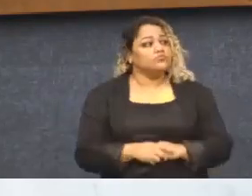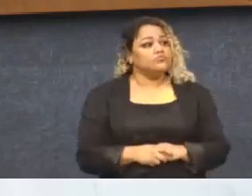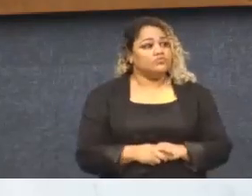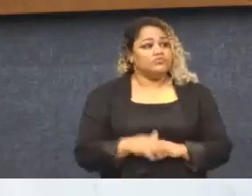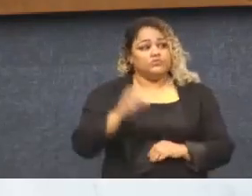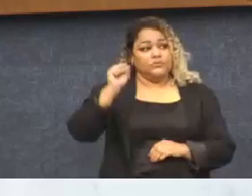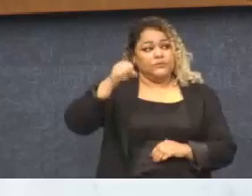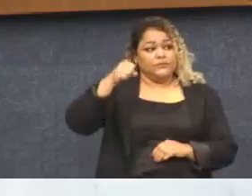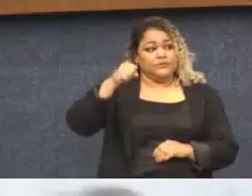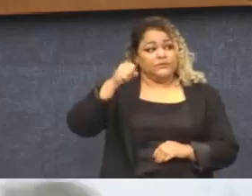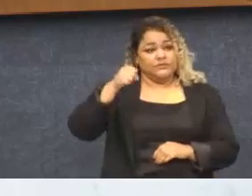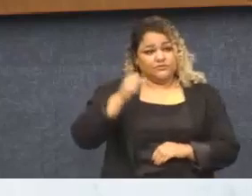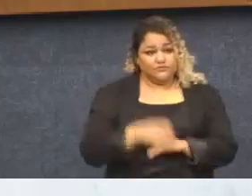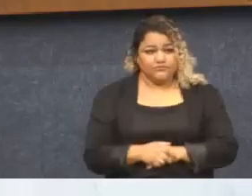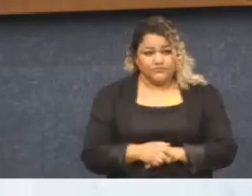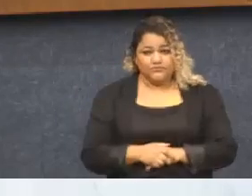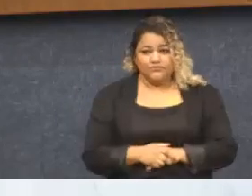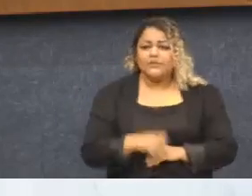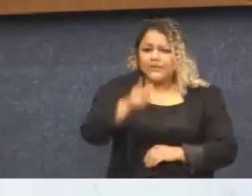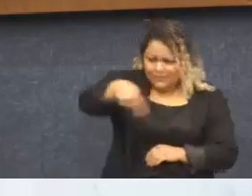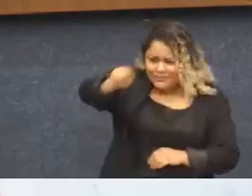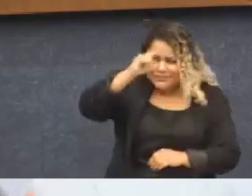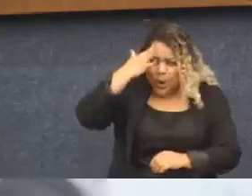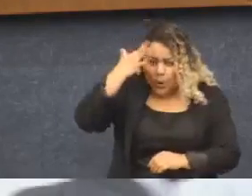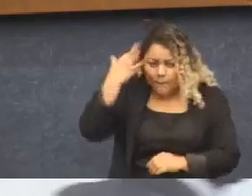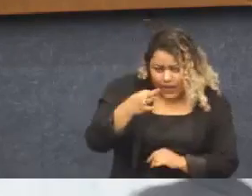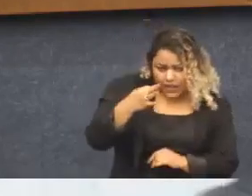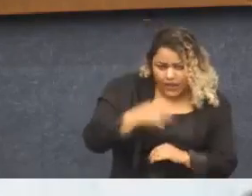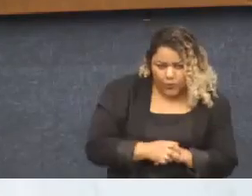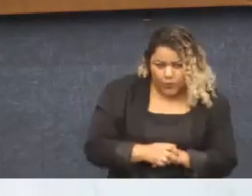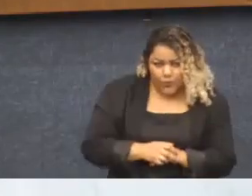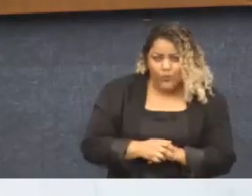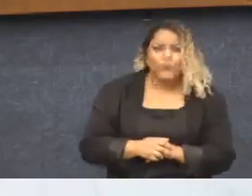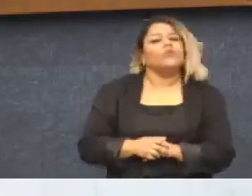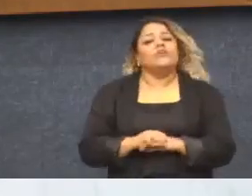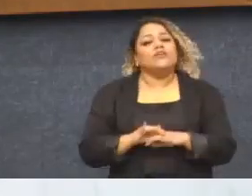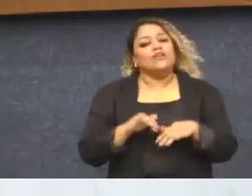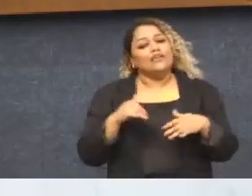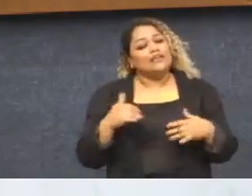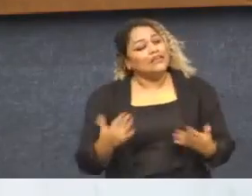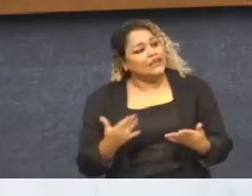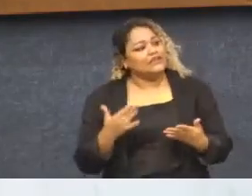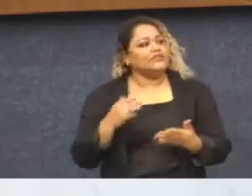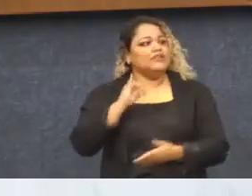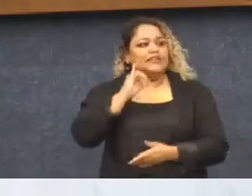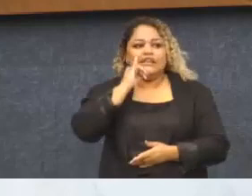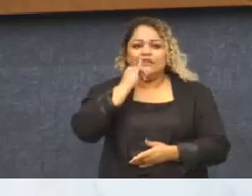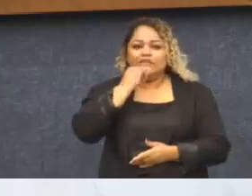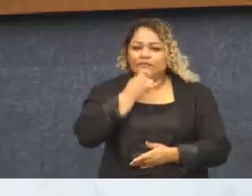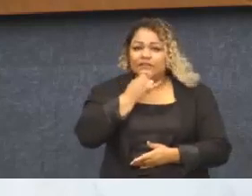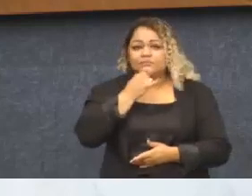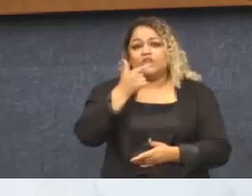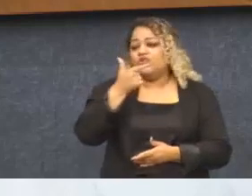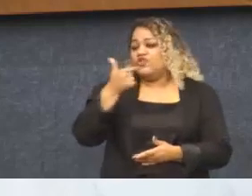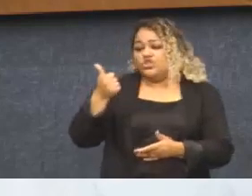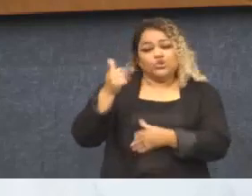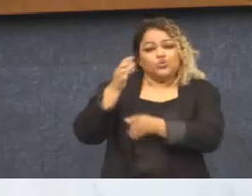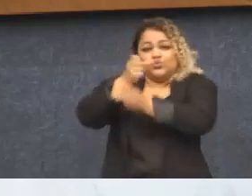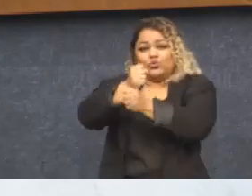É isso. Está todo mundo compreendido? E ainda assim, infelizmente, não deu 21